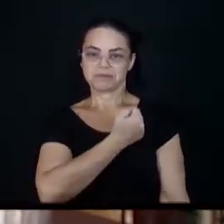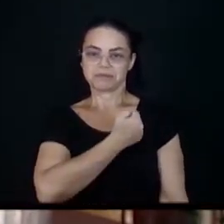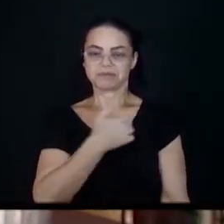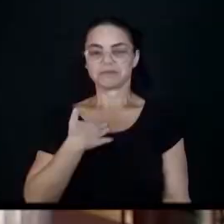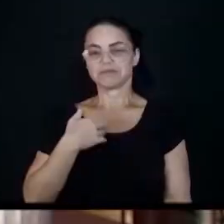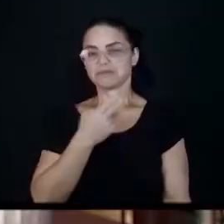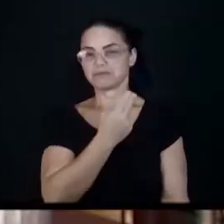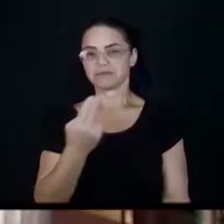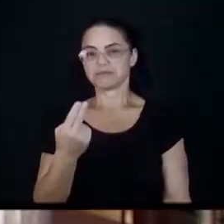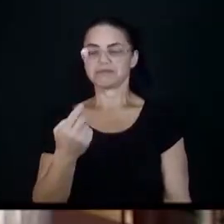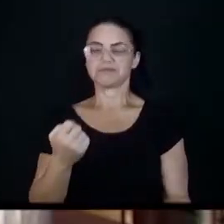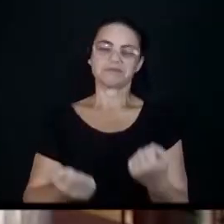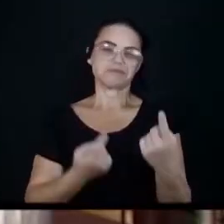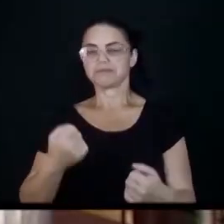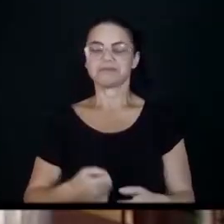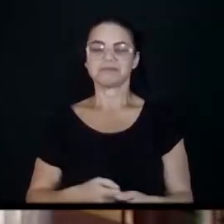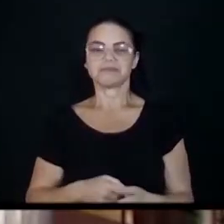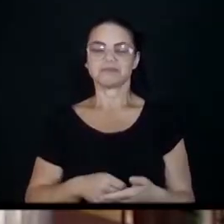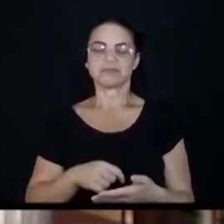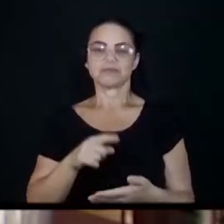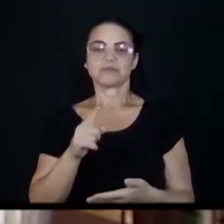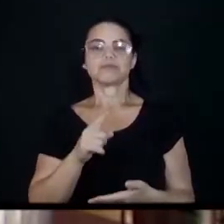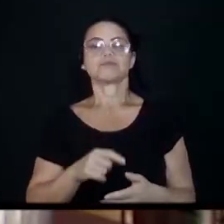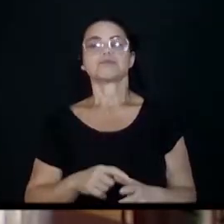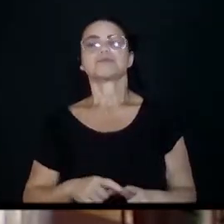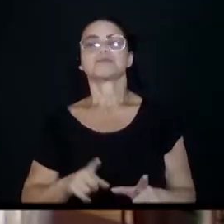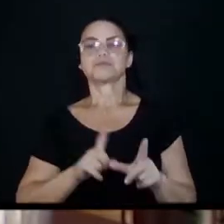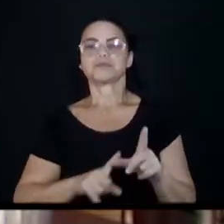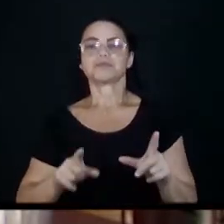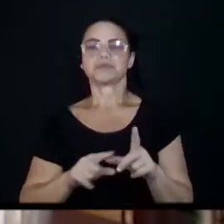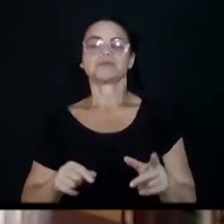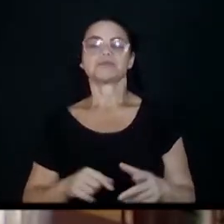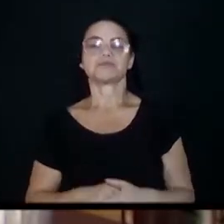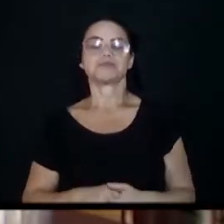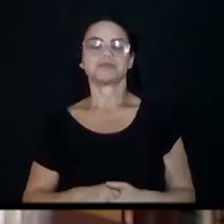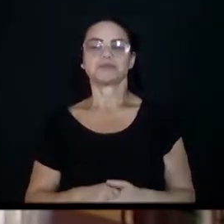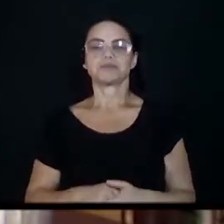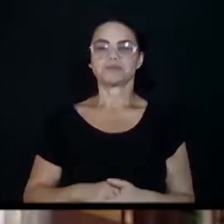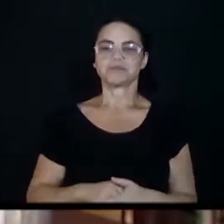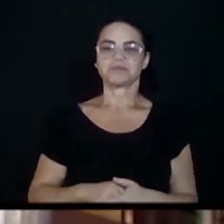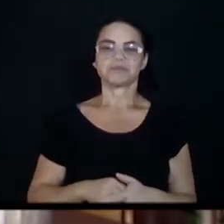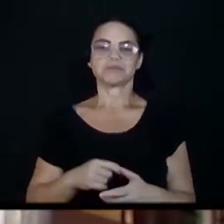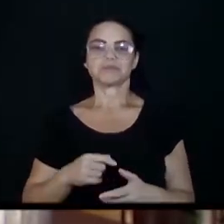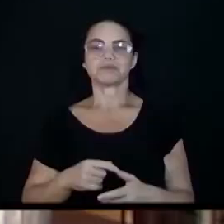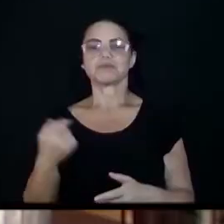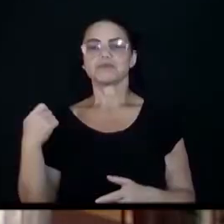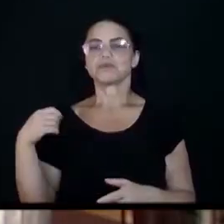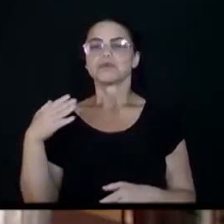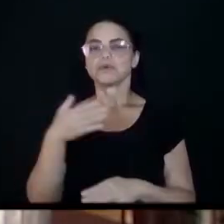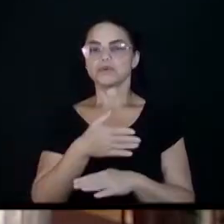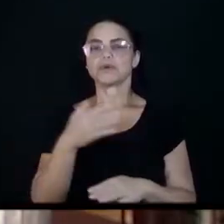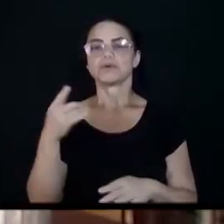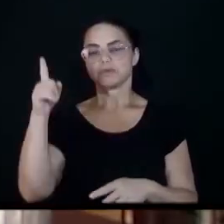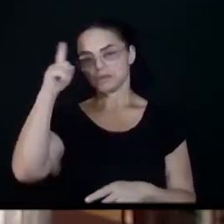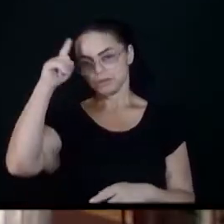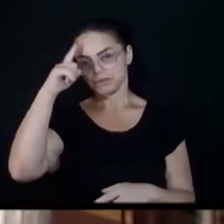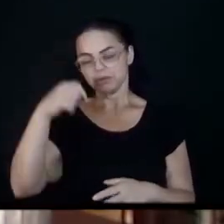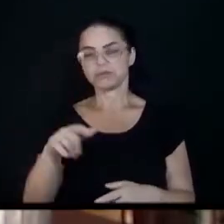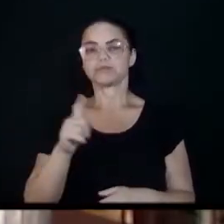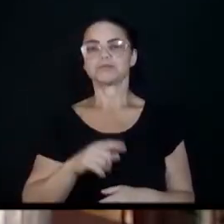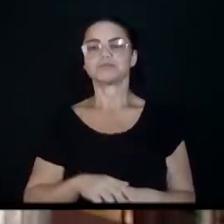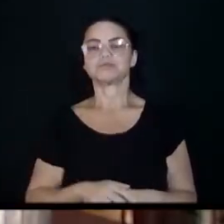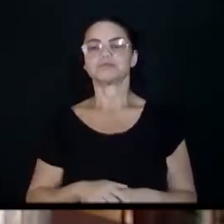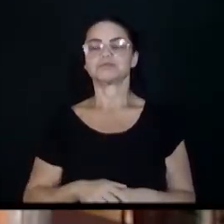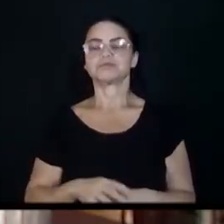de mão. Você vem para a associação todos os dias? Tem às vezes, quase todo dia,